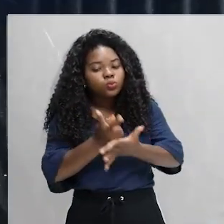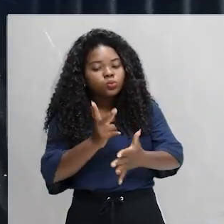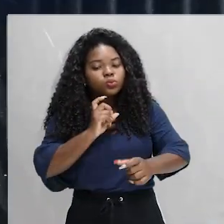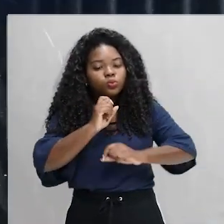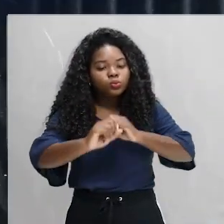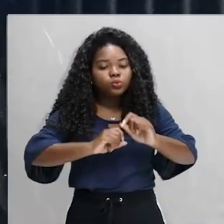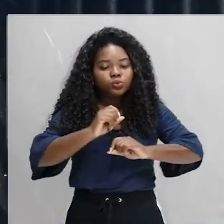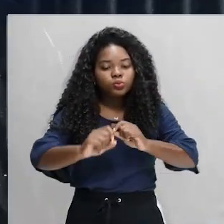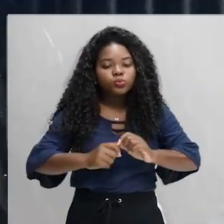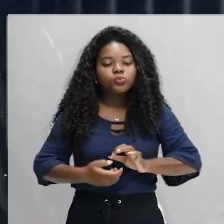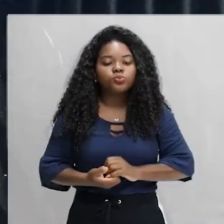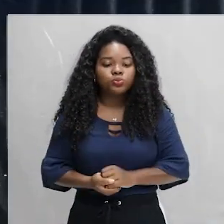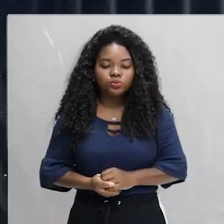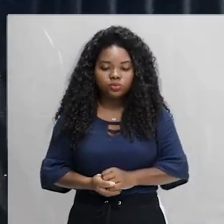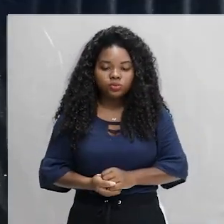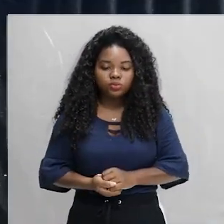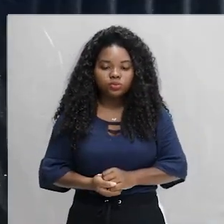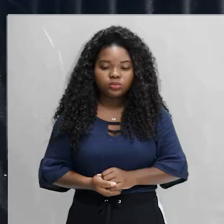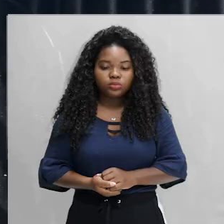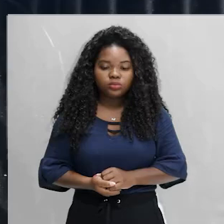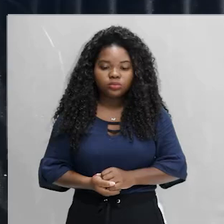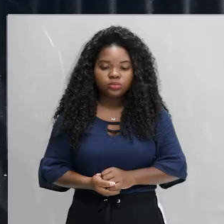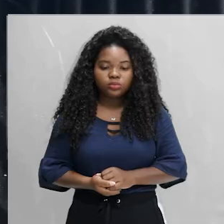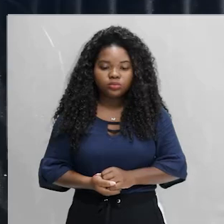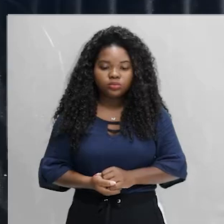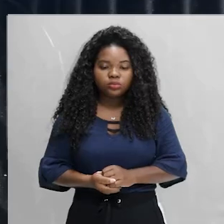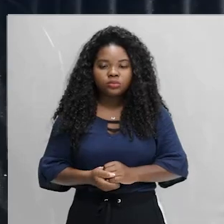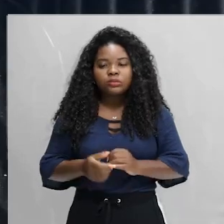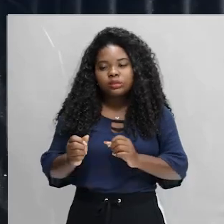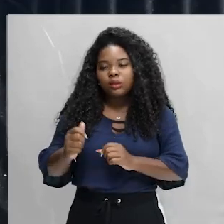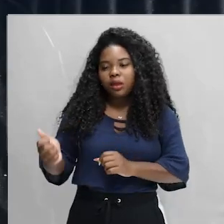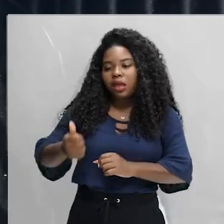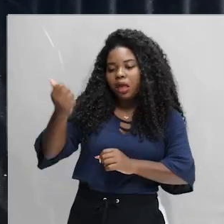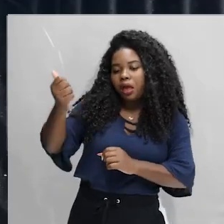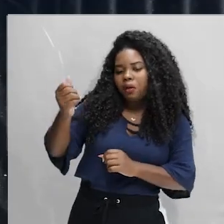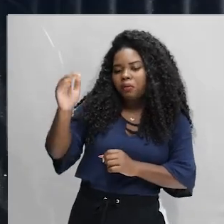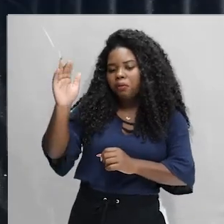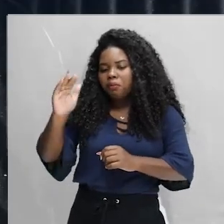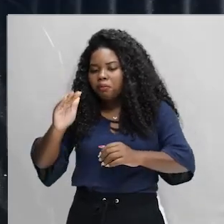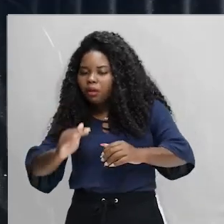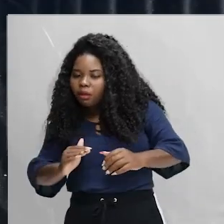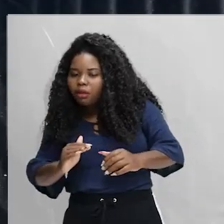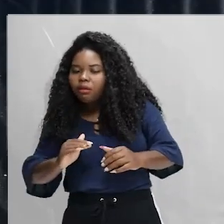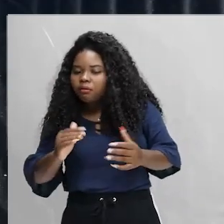vai dizer como é, né? Se é alto, se é pequeno, se é grande,